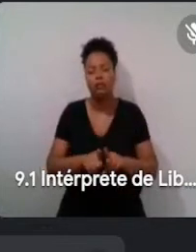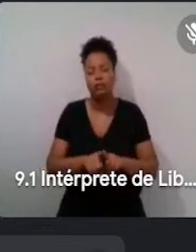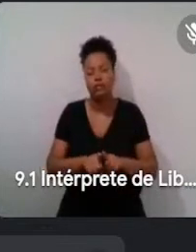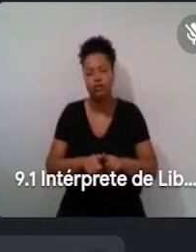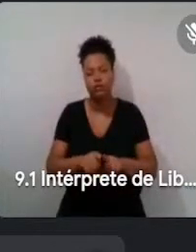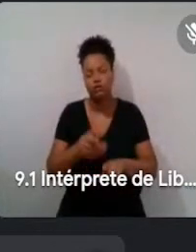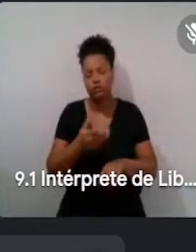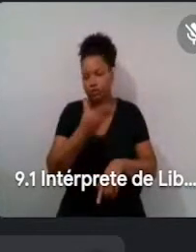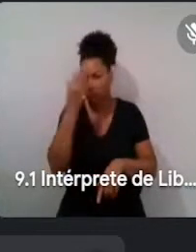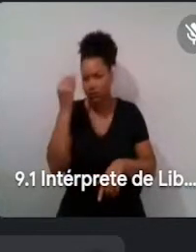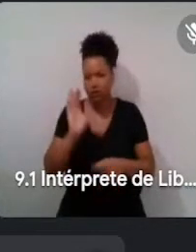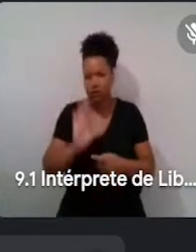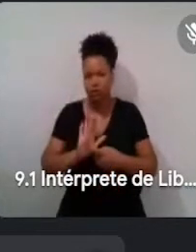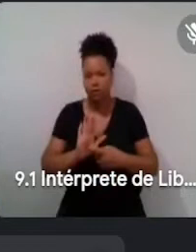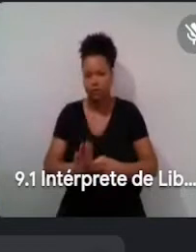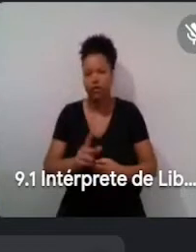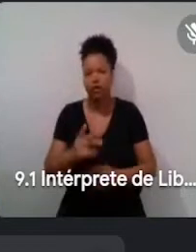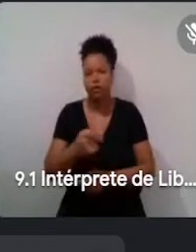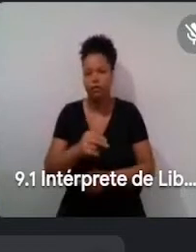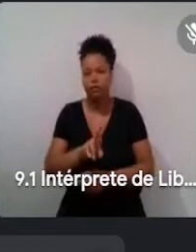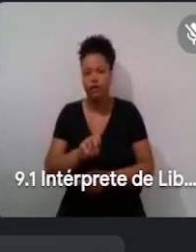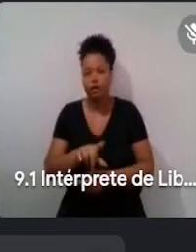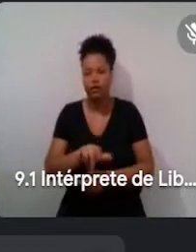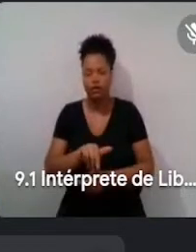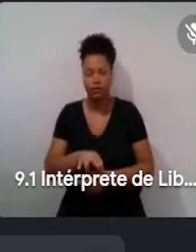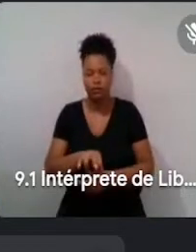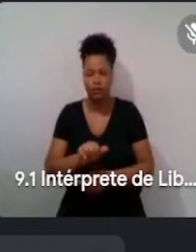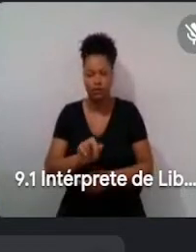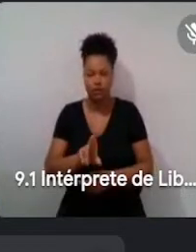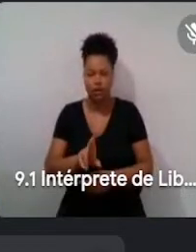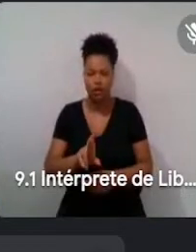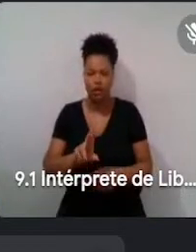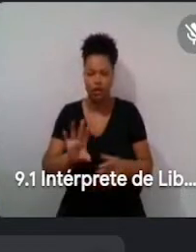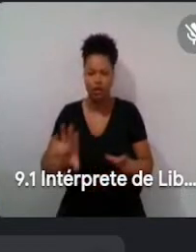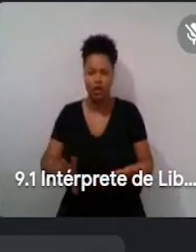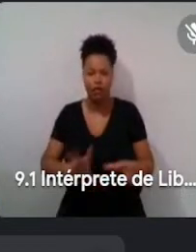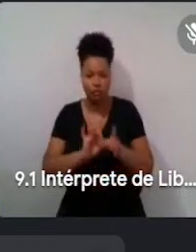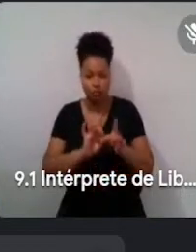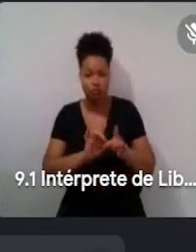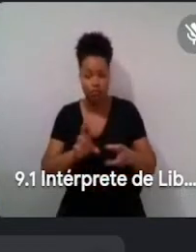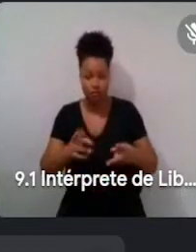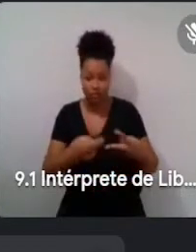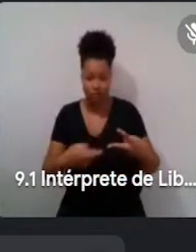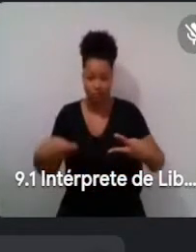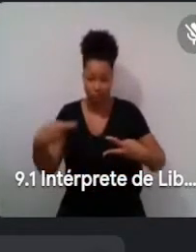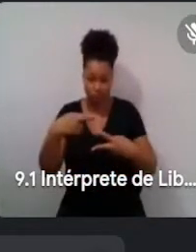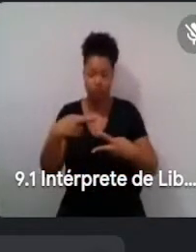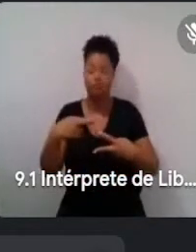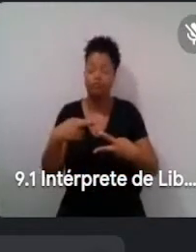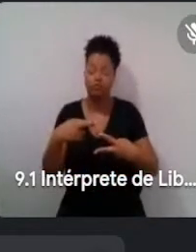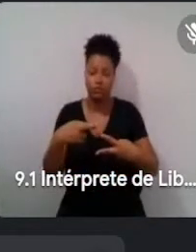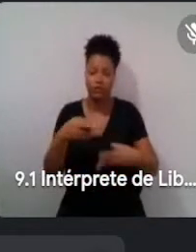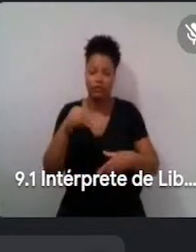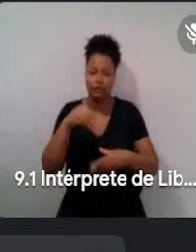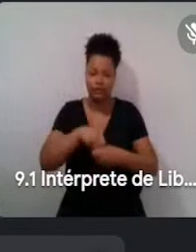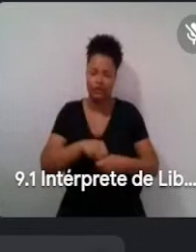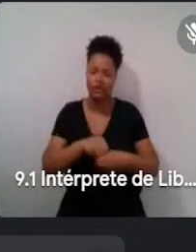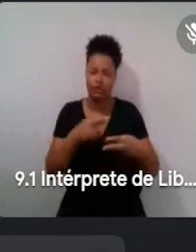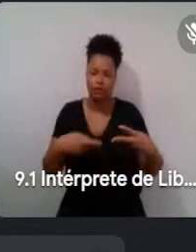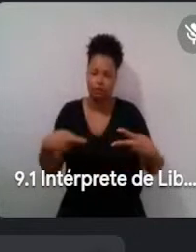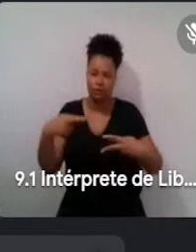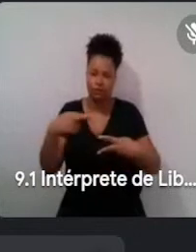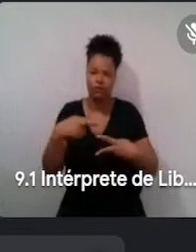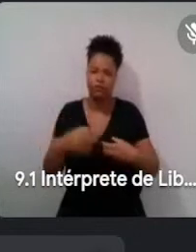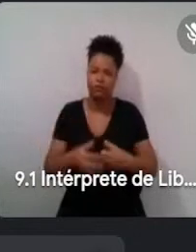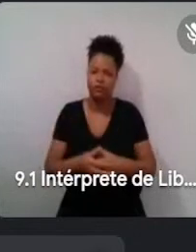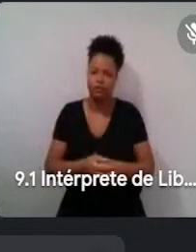de conhecimento do recurso, uma preliminar veiculada no recurso, então dentro do mérito recursal. A